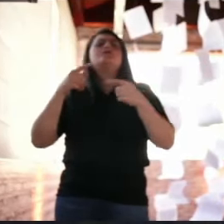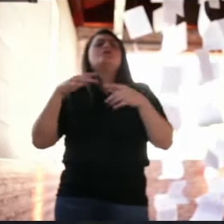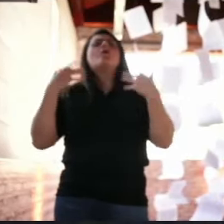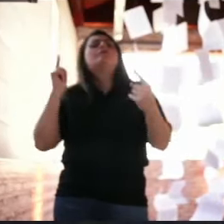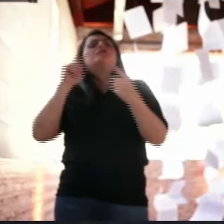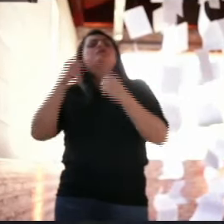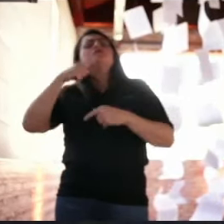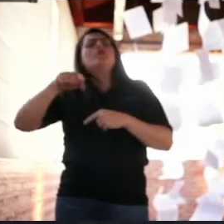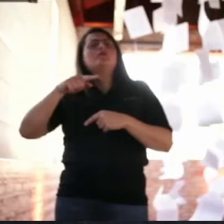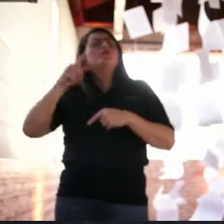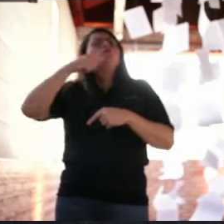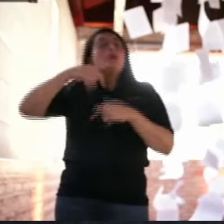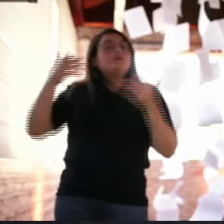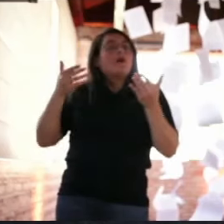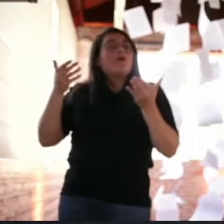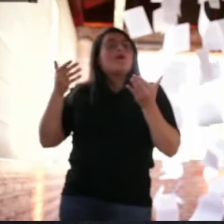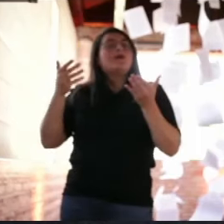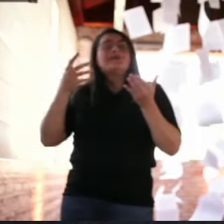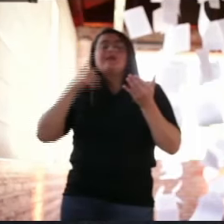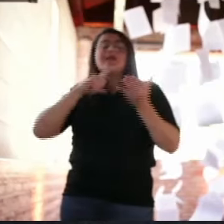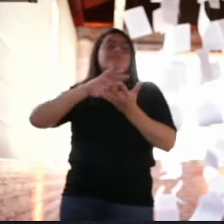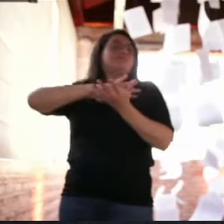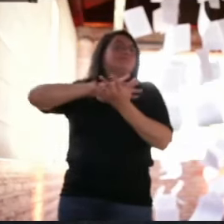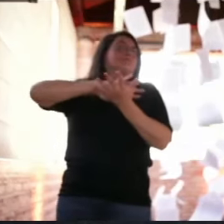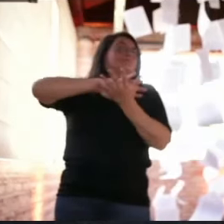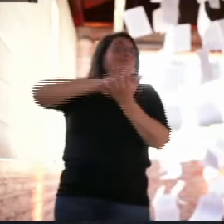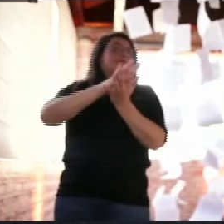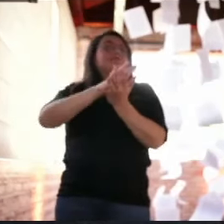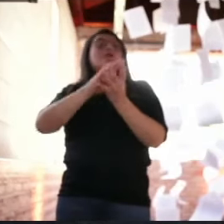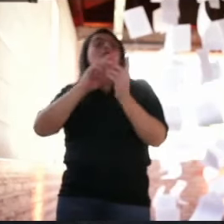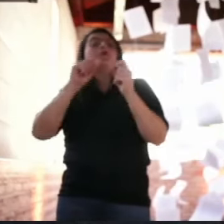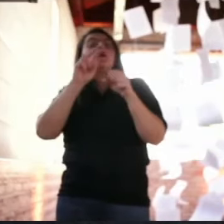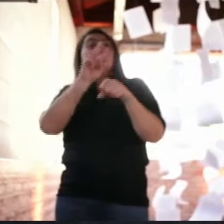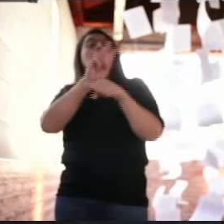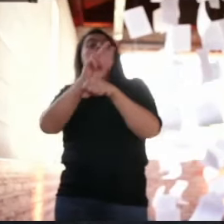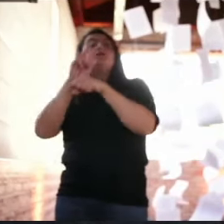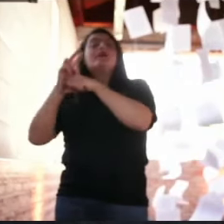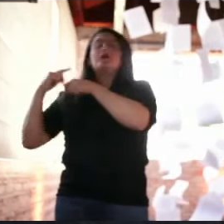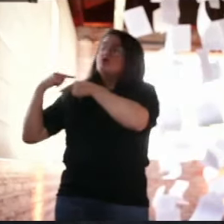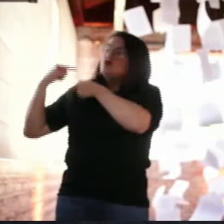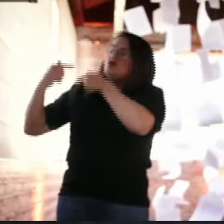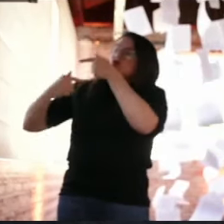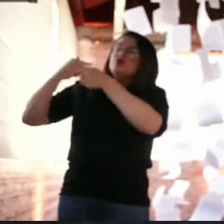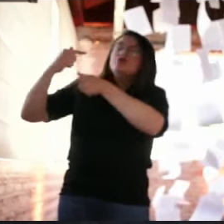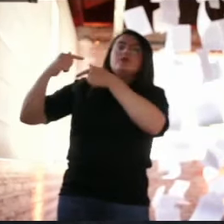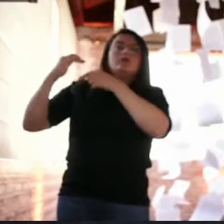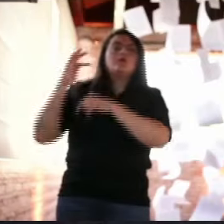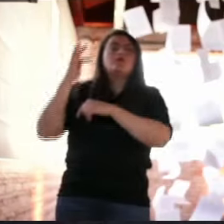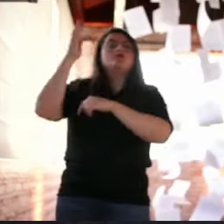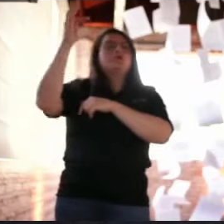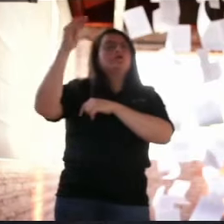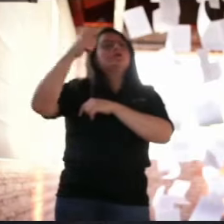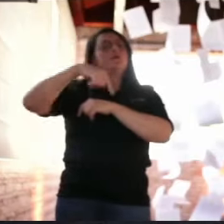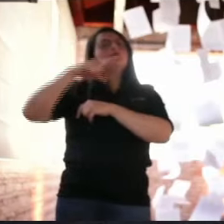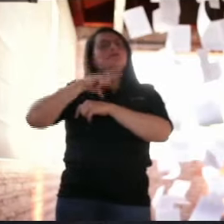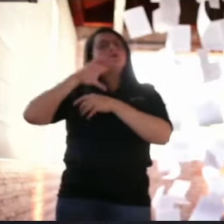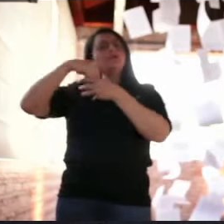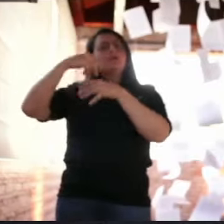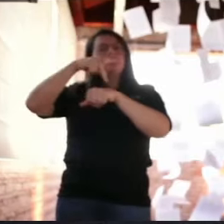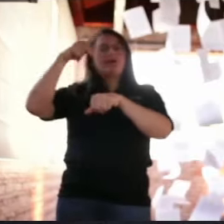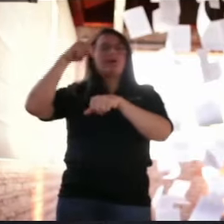a gente está chegando no colapso do Cuidado com as próximas gerações a gente tem no nosso país